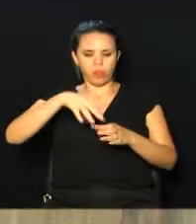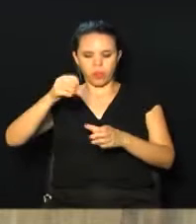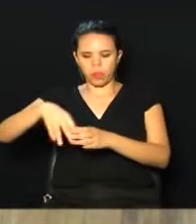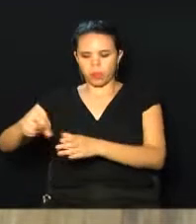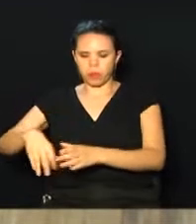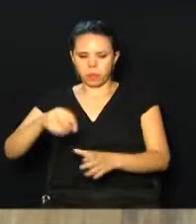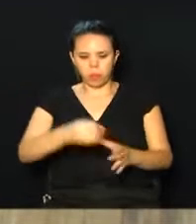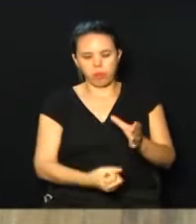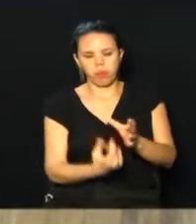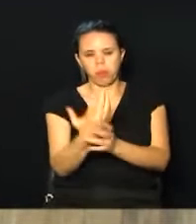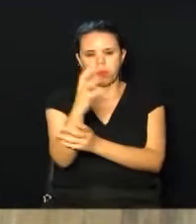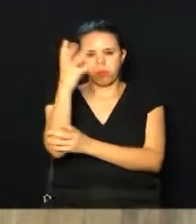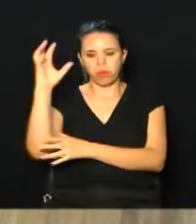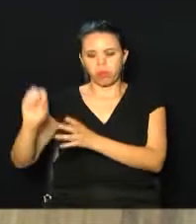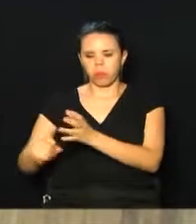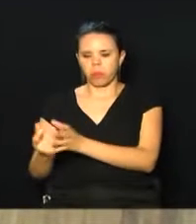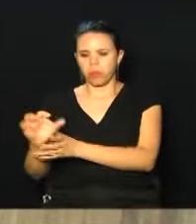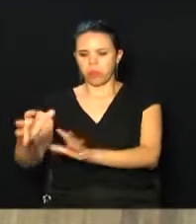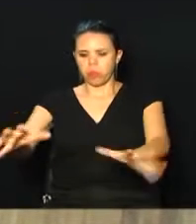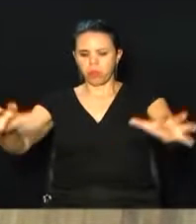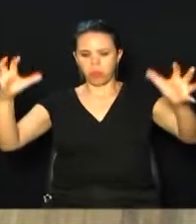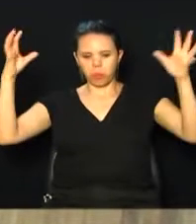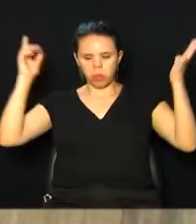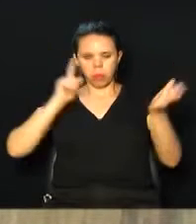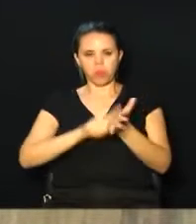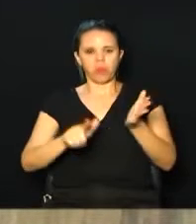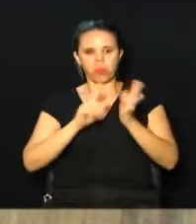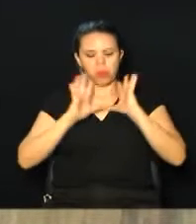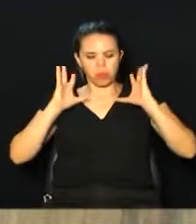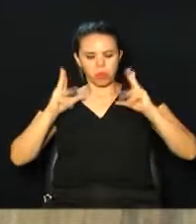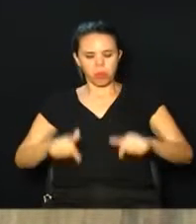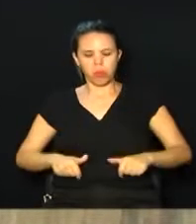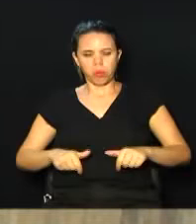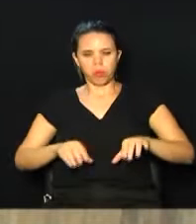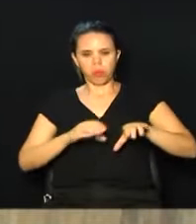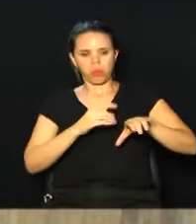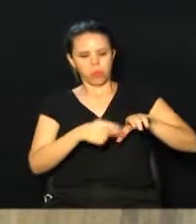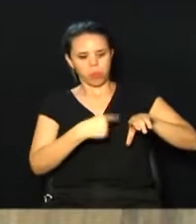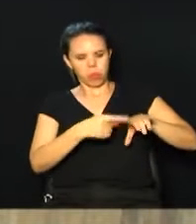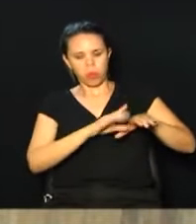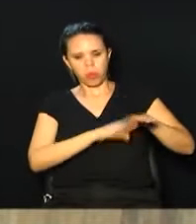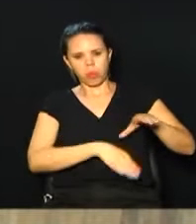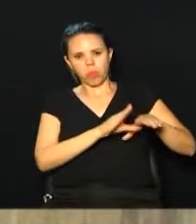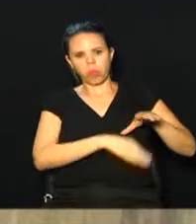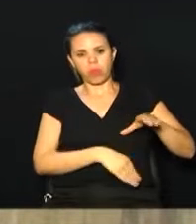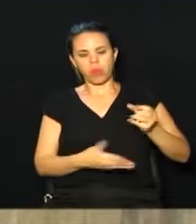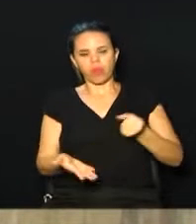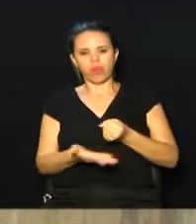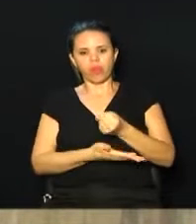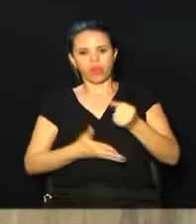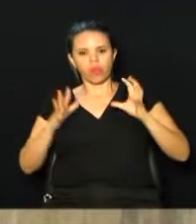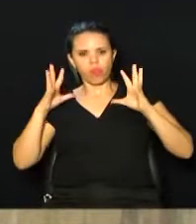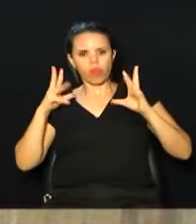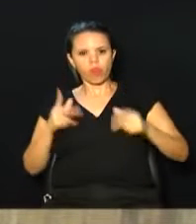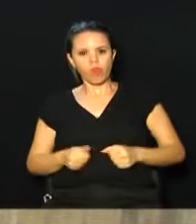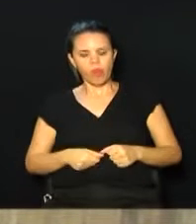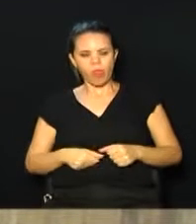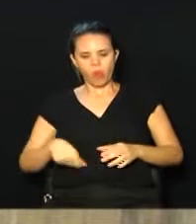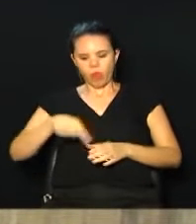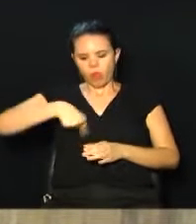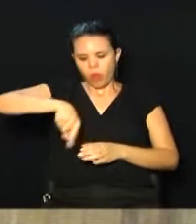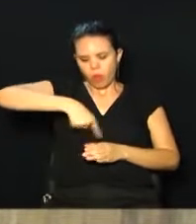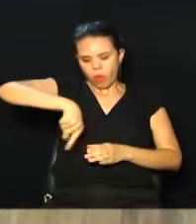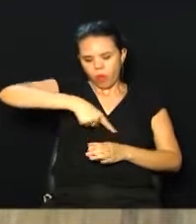árvores, né? Limpeza, desassoreamento e uma coisa bem básica, limpeza de boca de lobo.